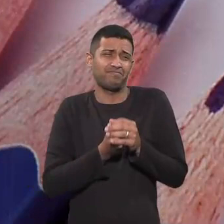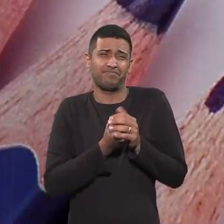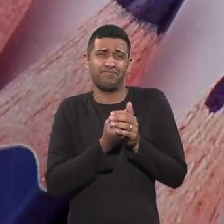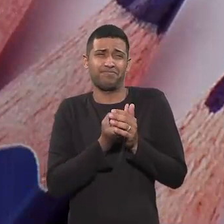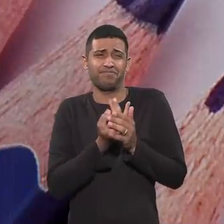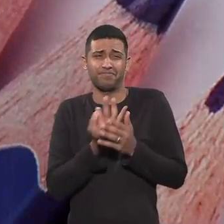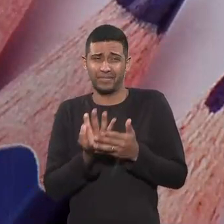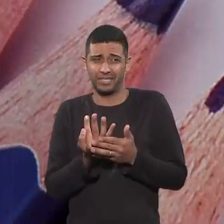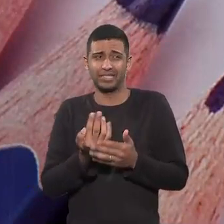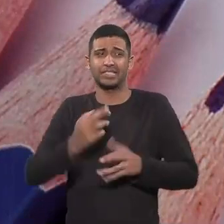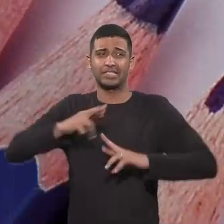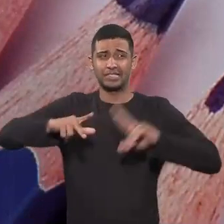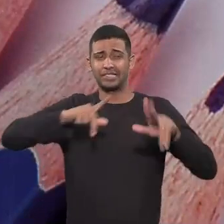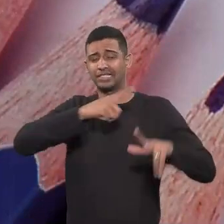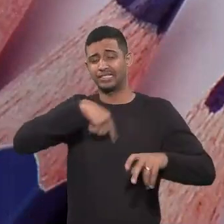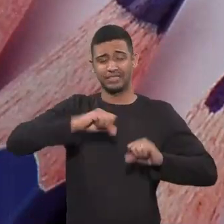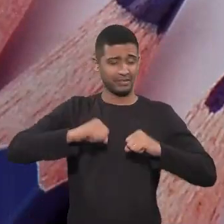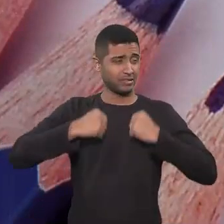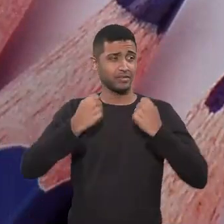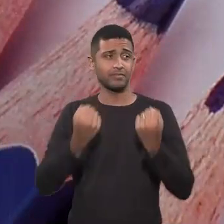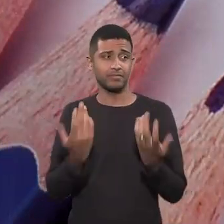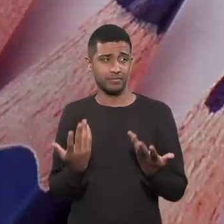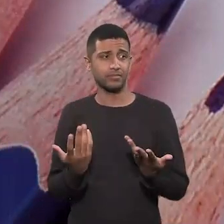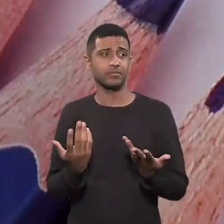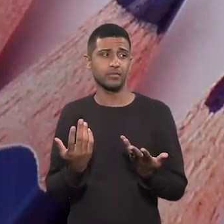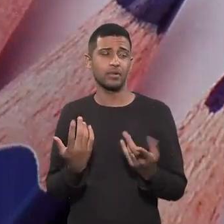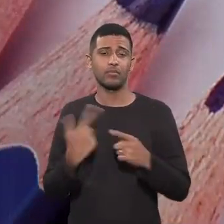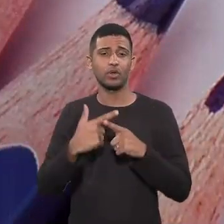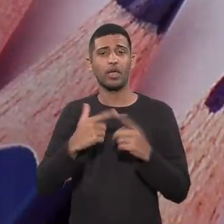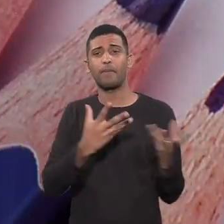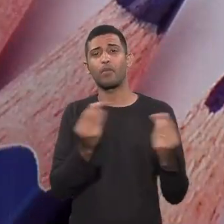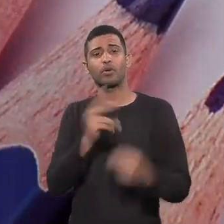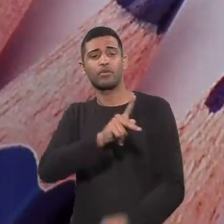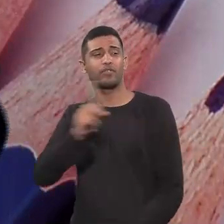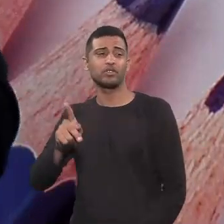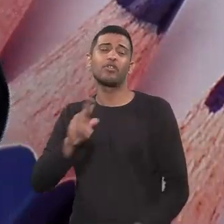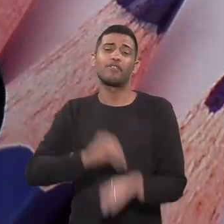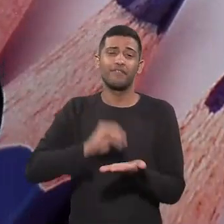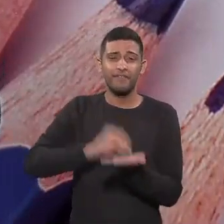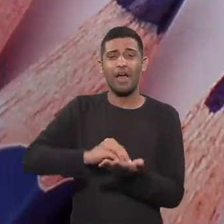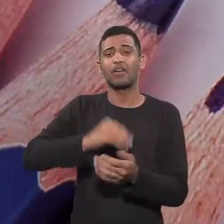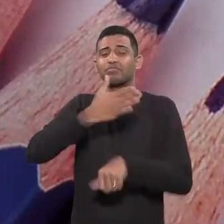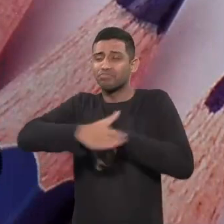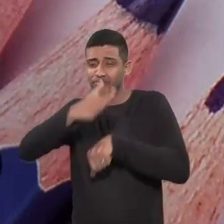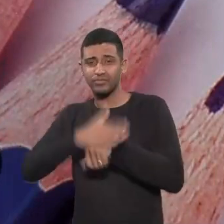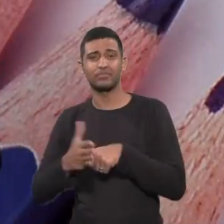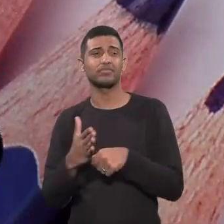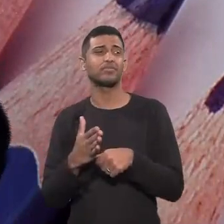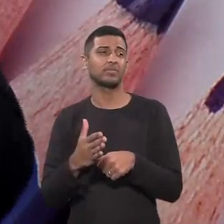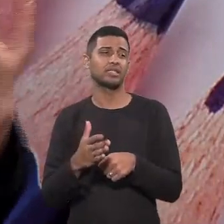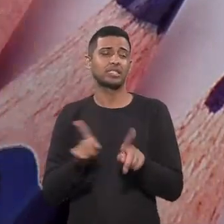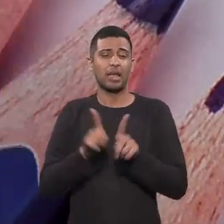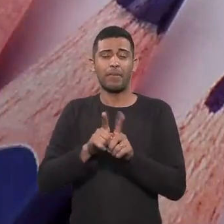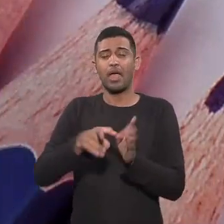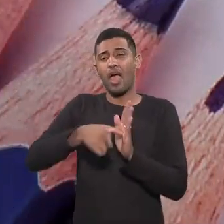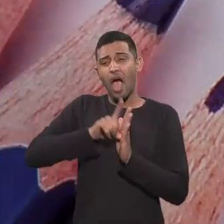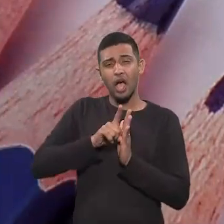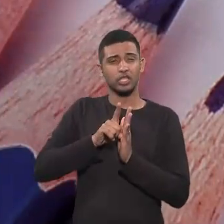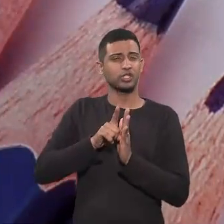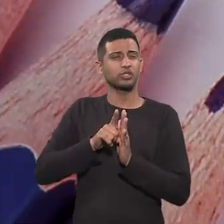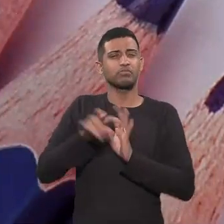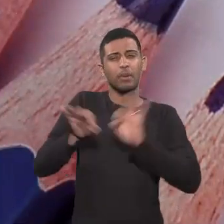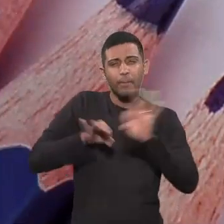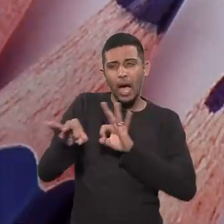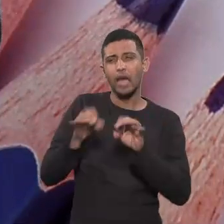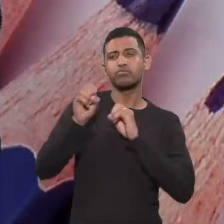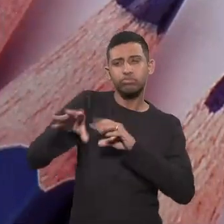variáveis que a gente tem que lidar nessa situação. Né? É a questão que realmente o professor não é preparado, não recebe, né, uma estrutura para trabalhar,